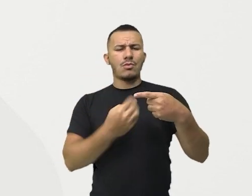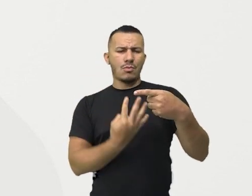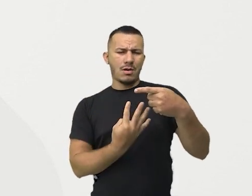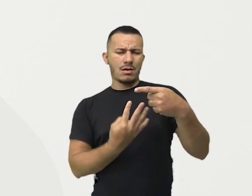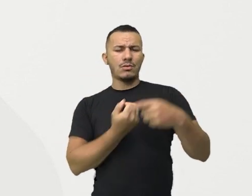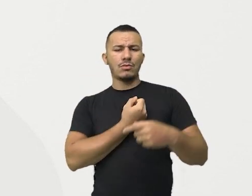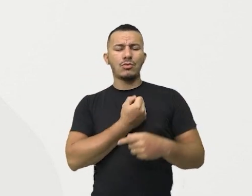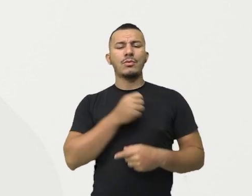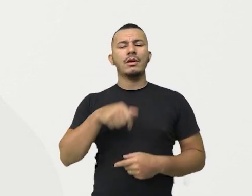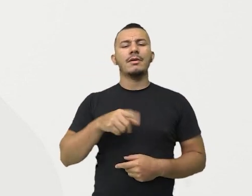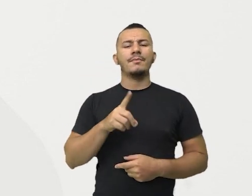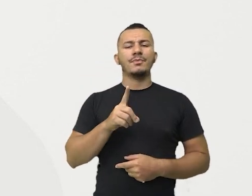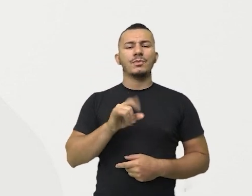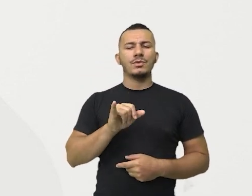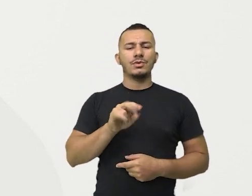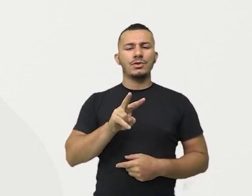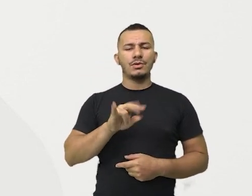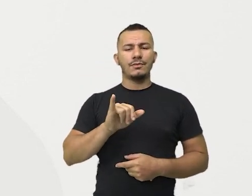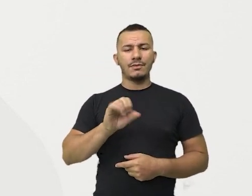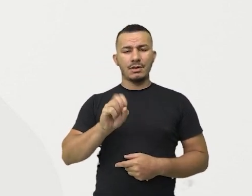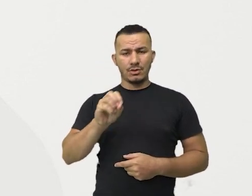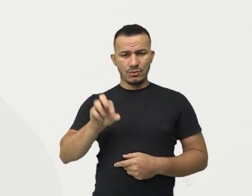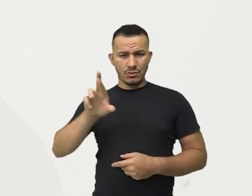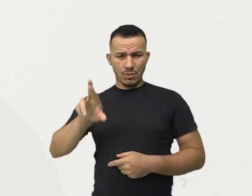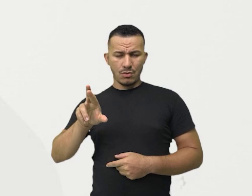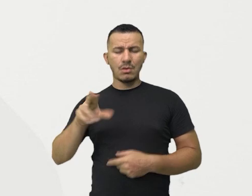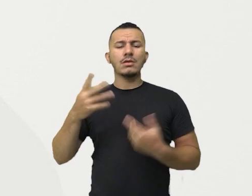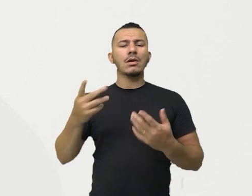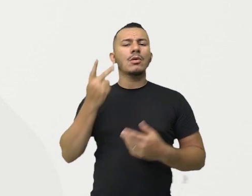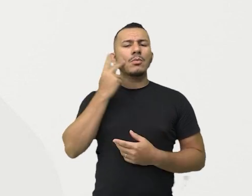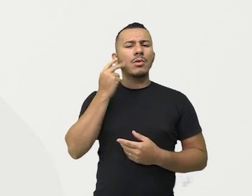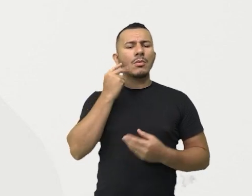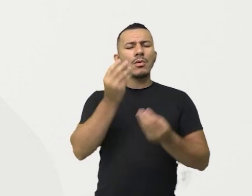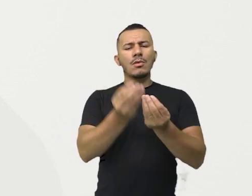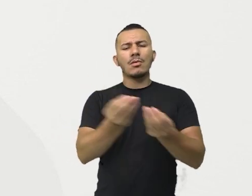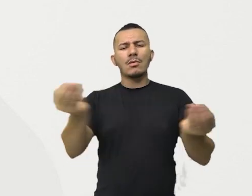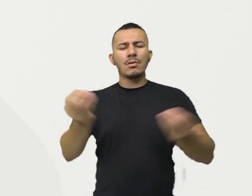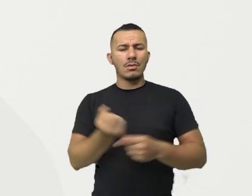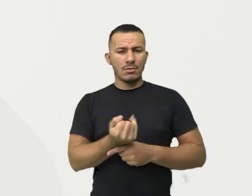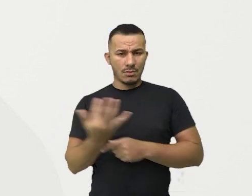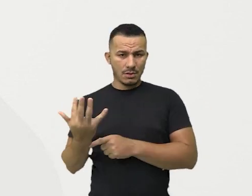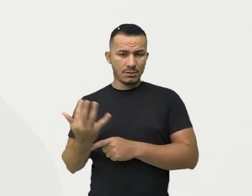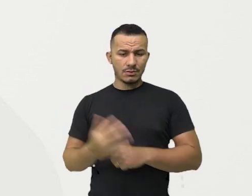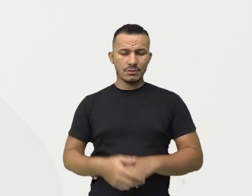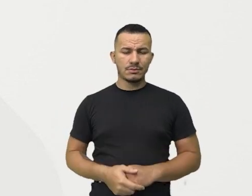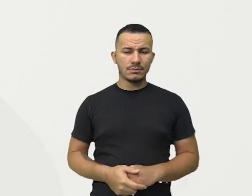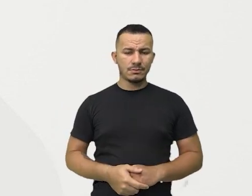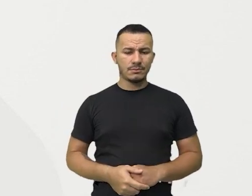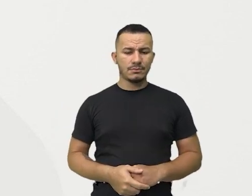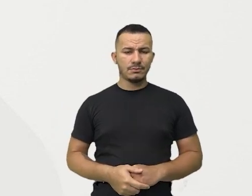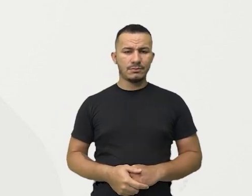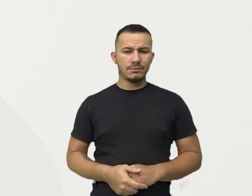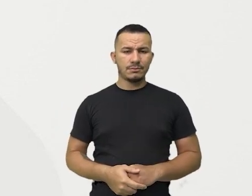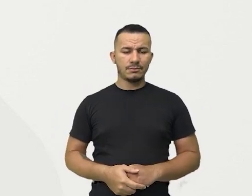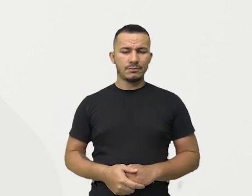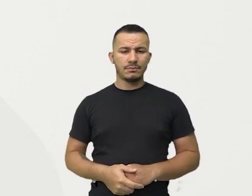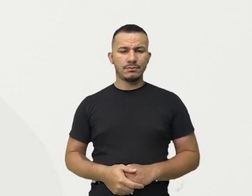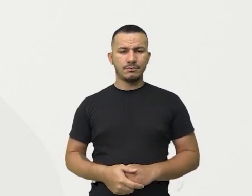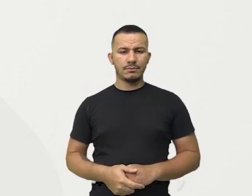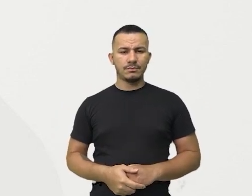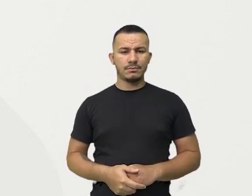denominador é o divisor. E aí, quantos bombons você vai dar aí para os seus colegas? Vejamos então. Você vai